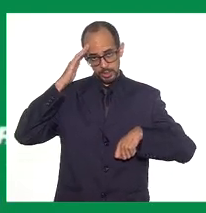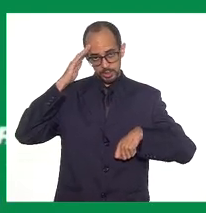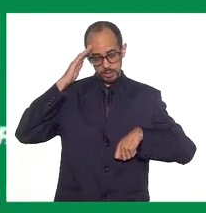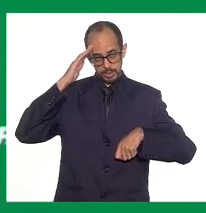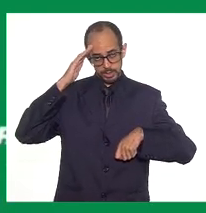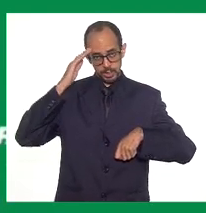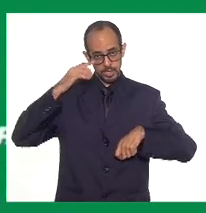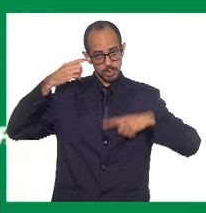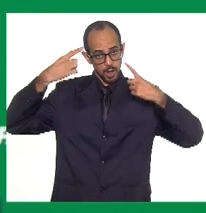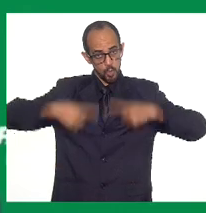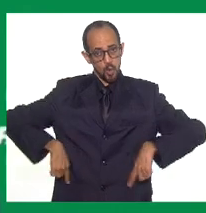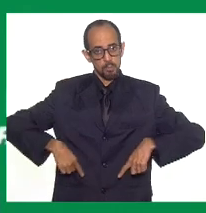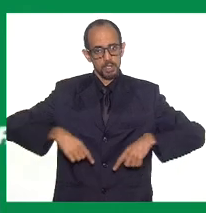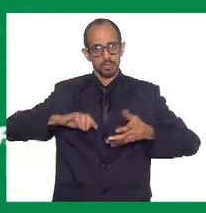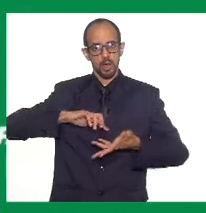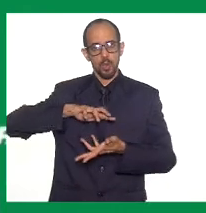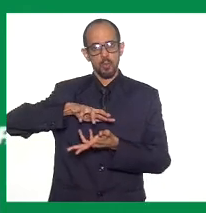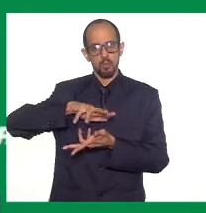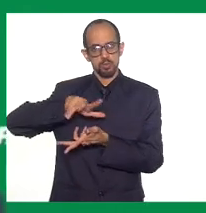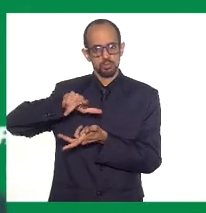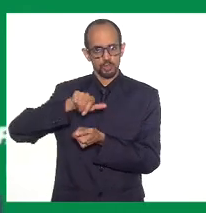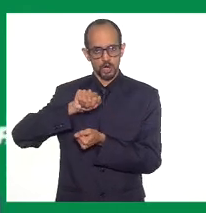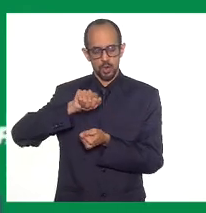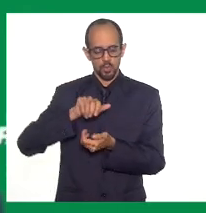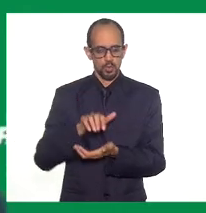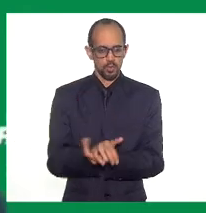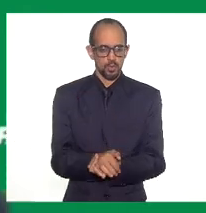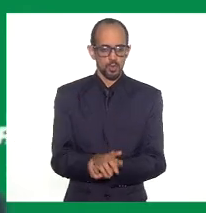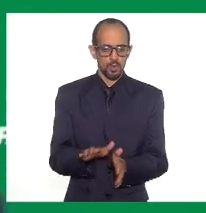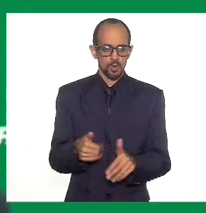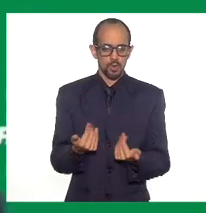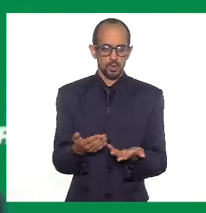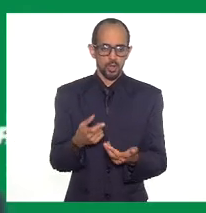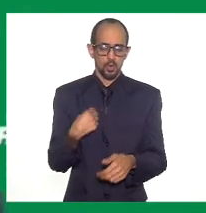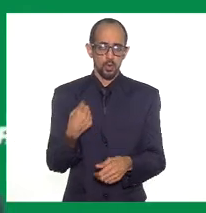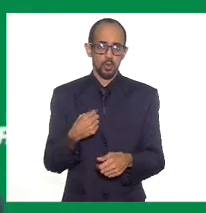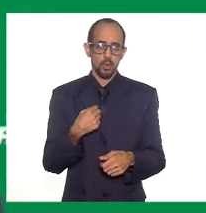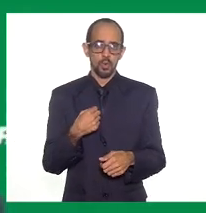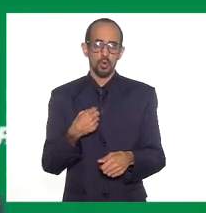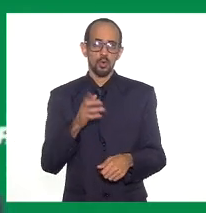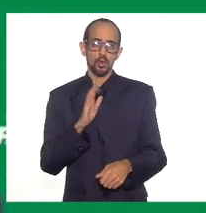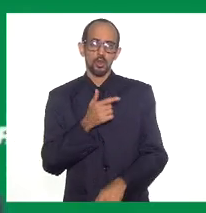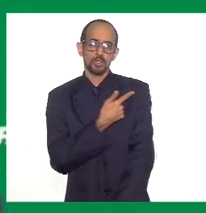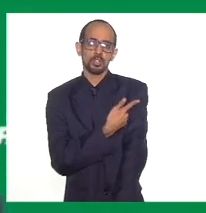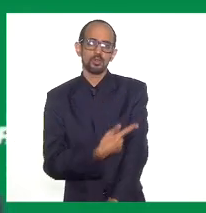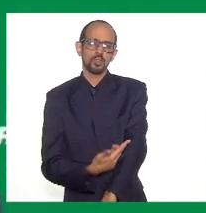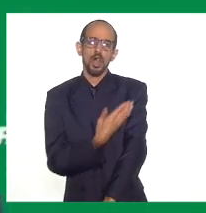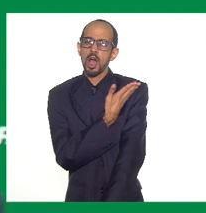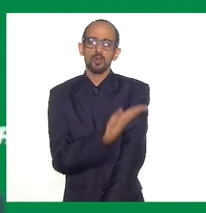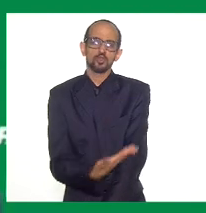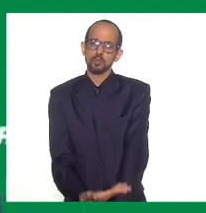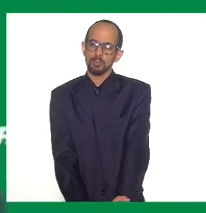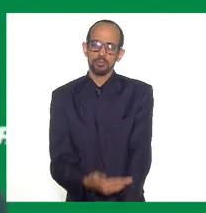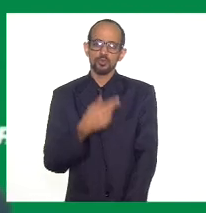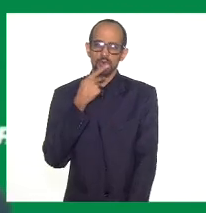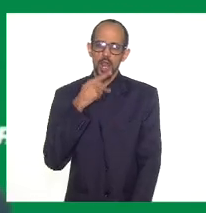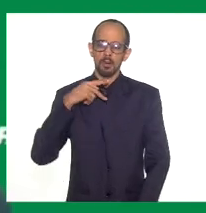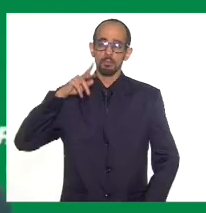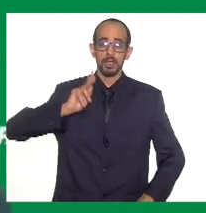existe internacionalmente. Né? A gente costuma dizer aqui dentro que a Petrobras é muito grande no Brasil, mas ela é pequena no